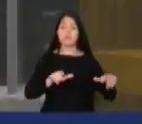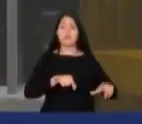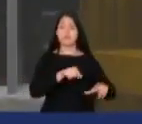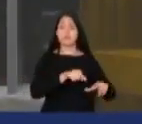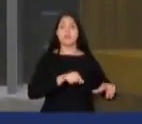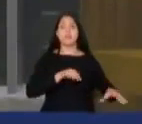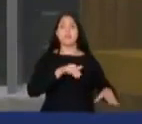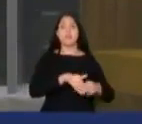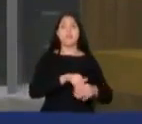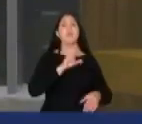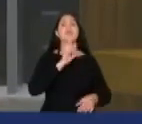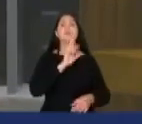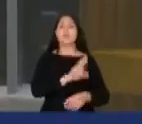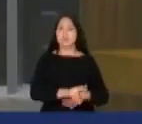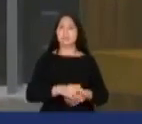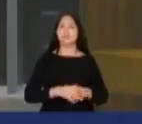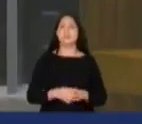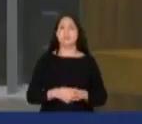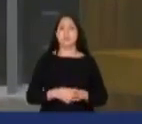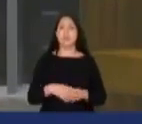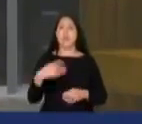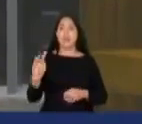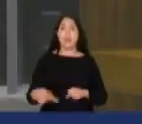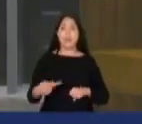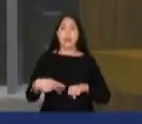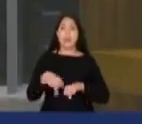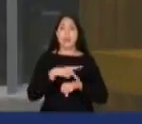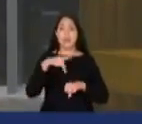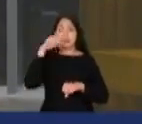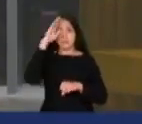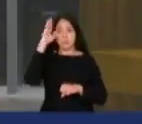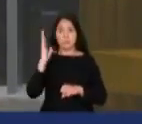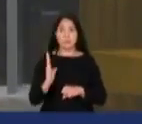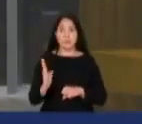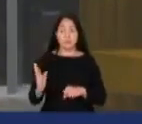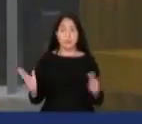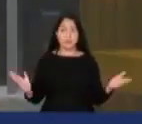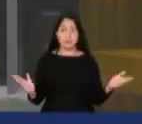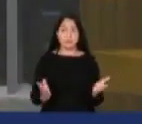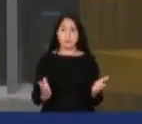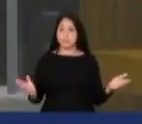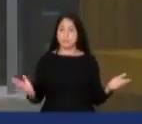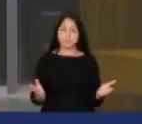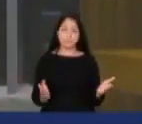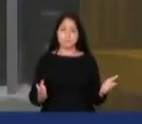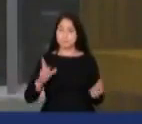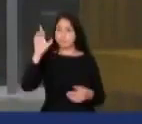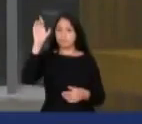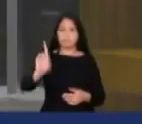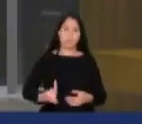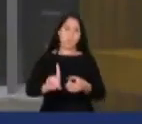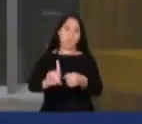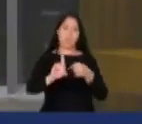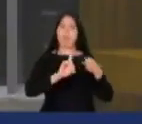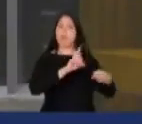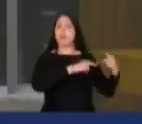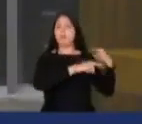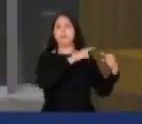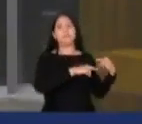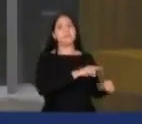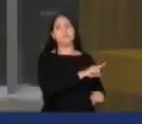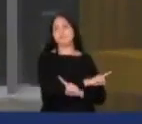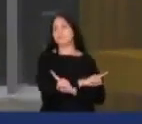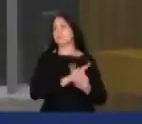eleições. No Brasil atual, não há mais espaço para retrocessos autoritários. Ditadura